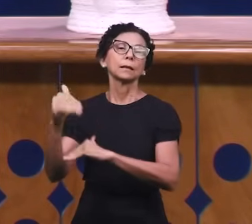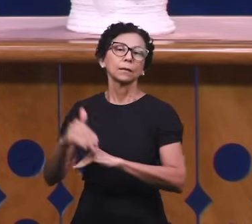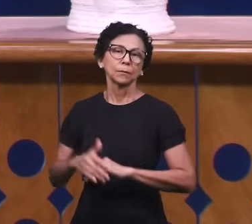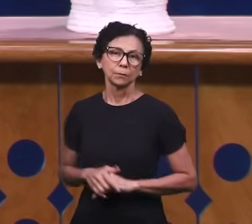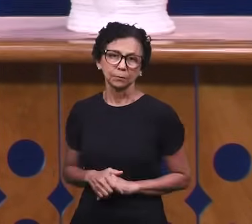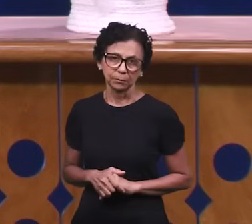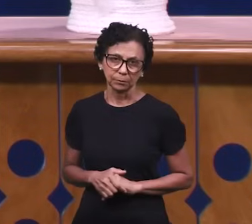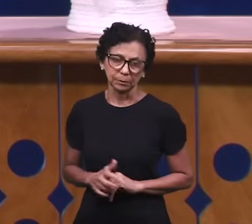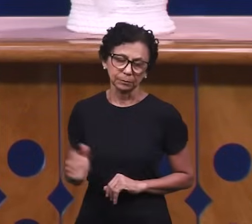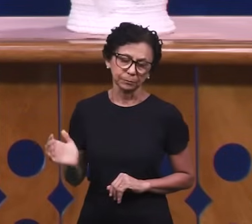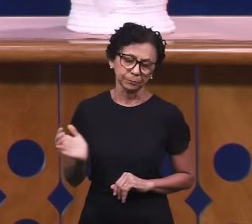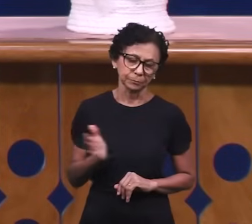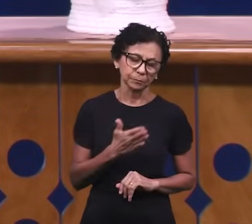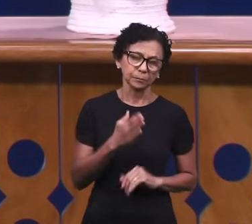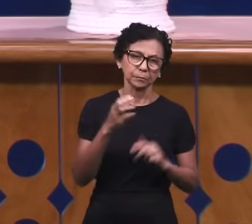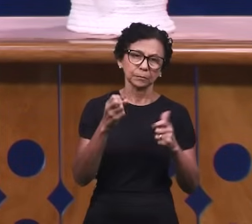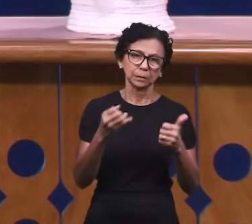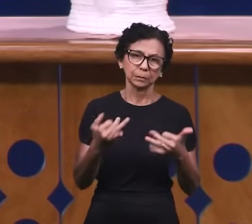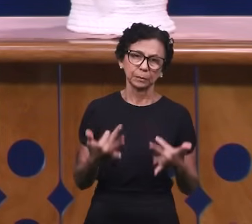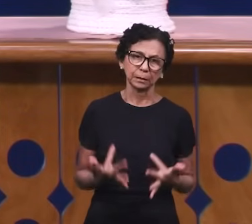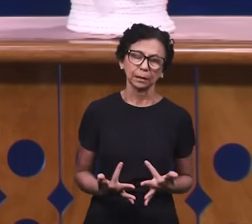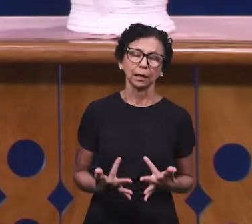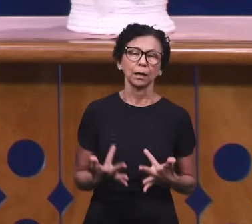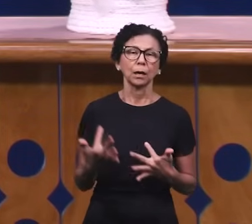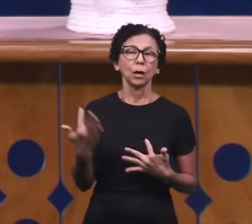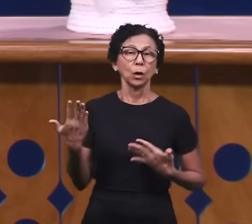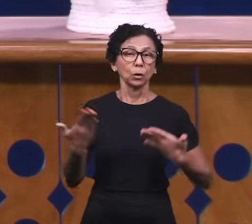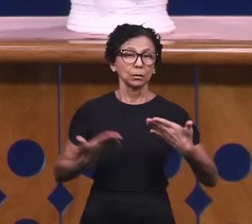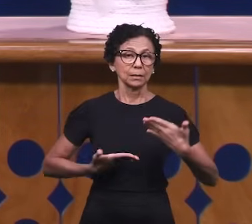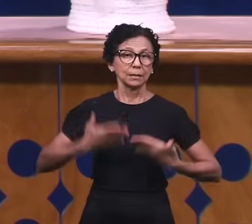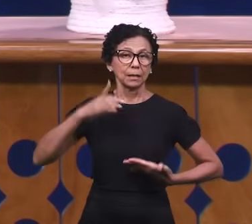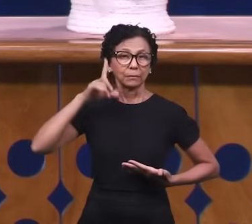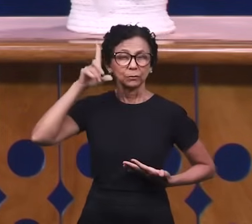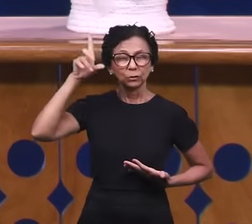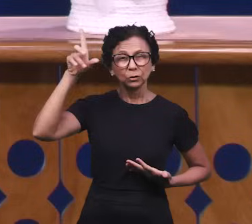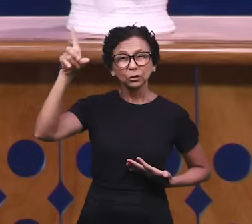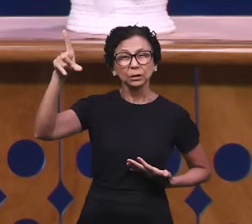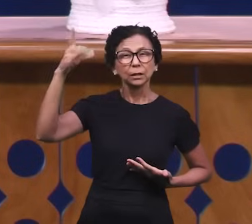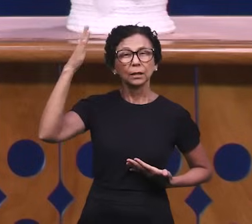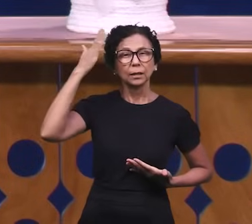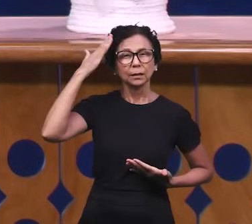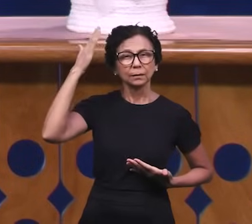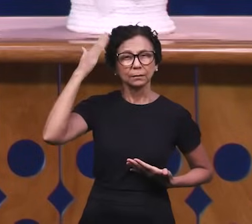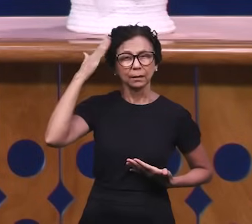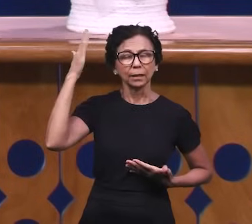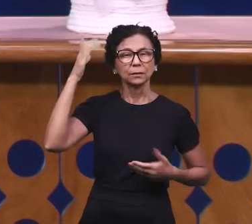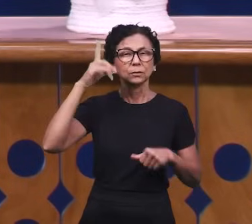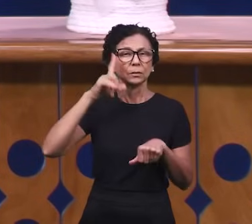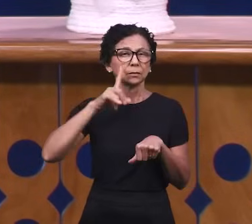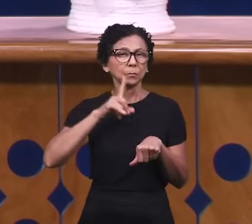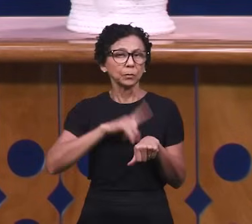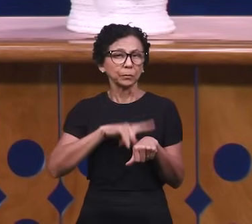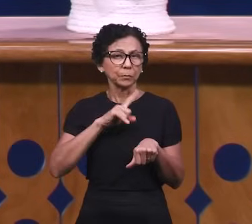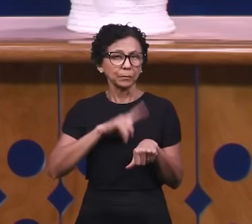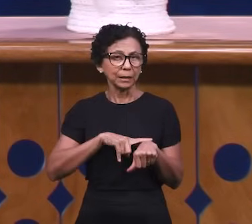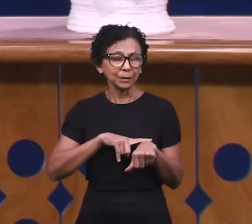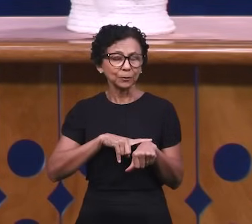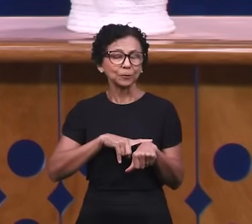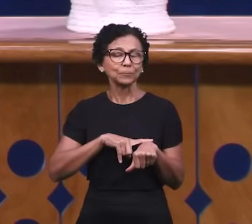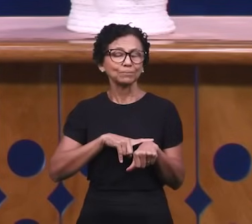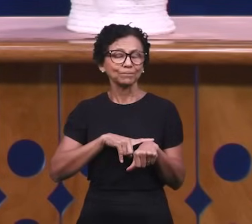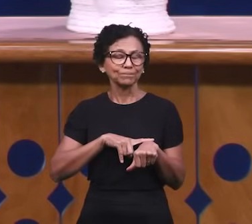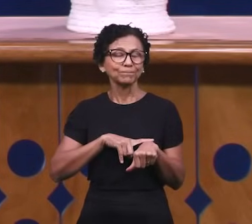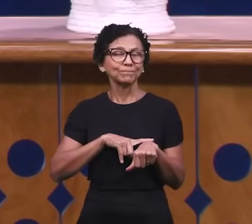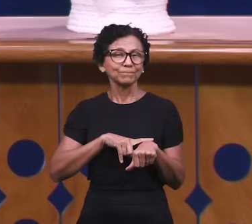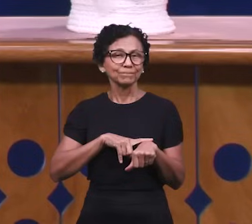prosperaram. Quando o servo, ele entende esse momento que o Senhor permite de nós nos colocarmos